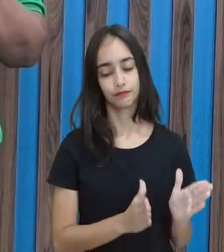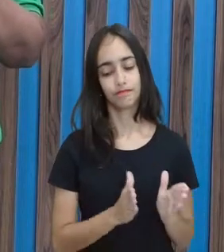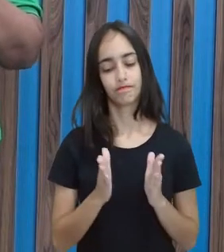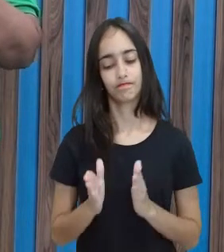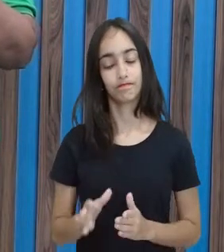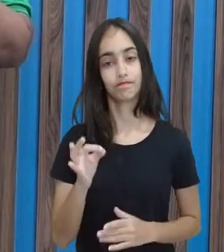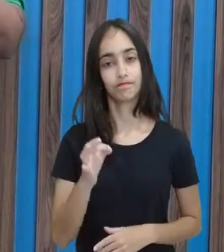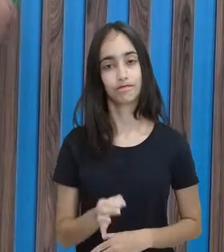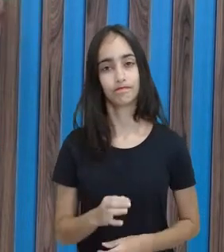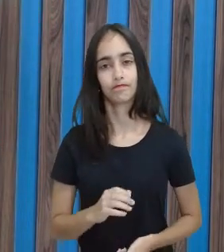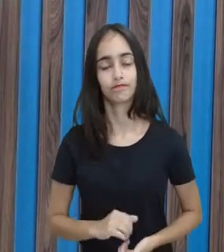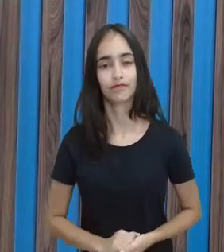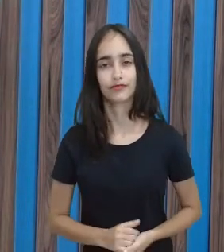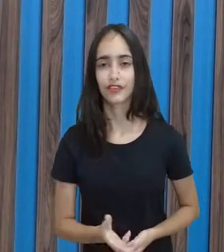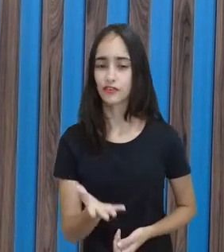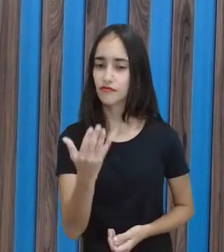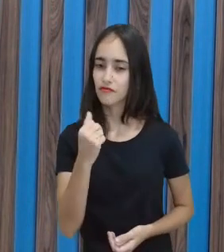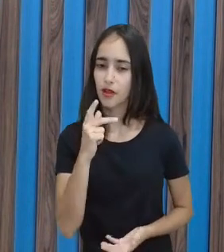fazer aqui